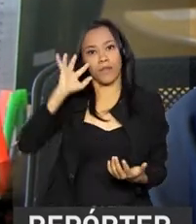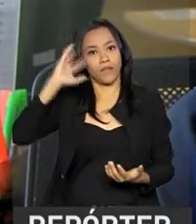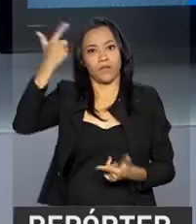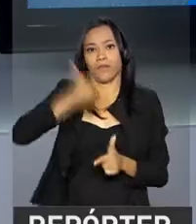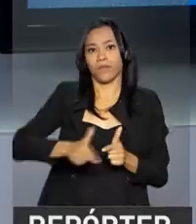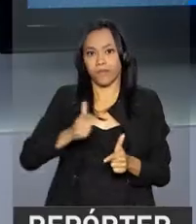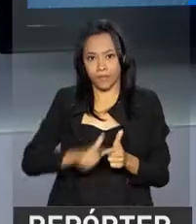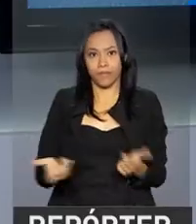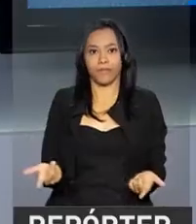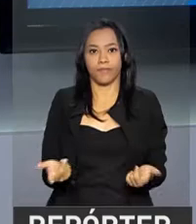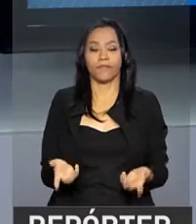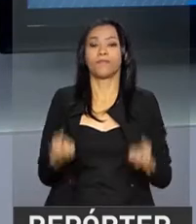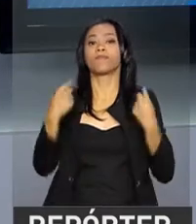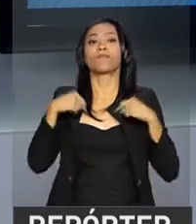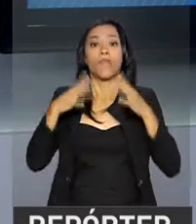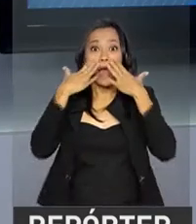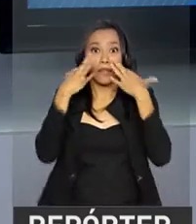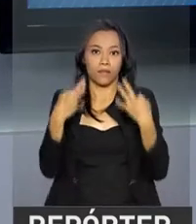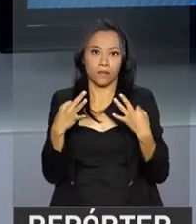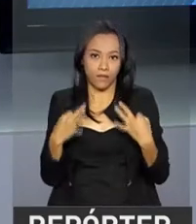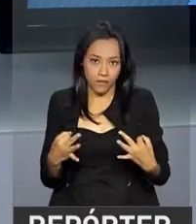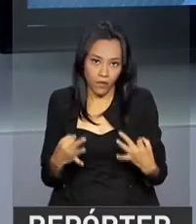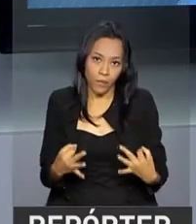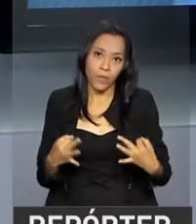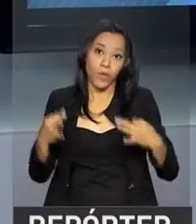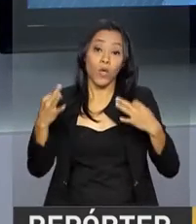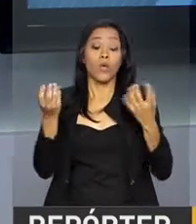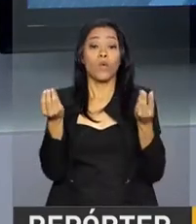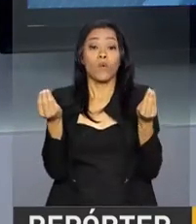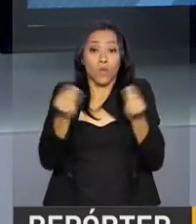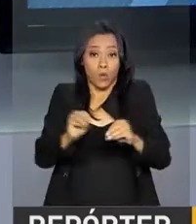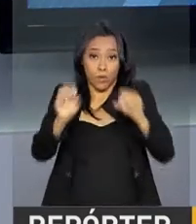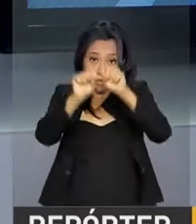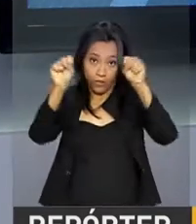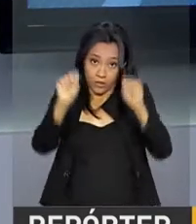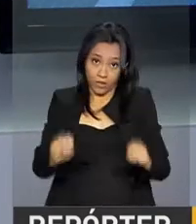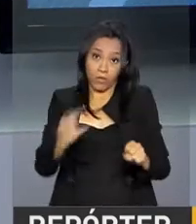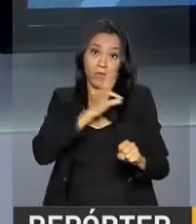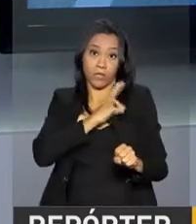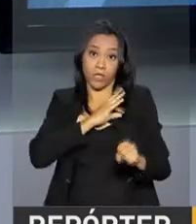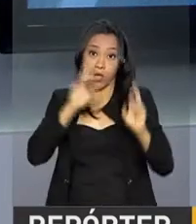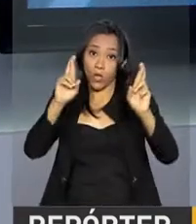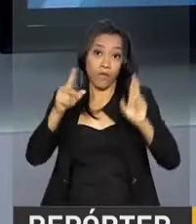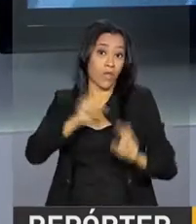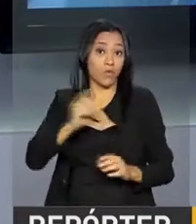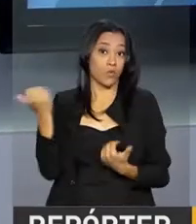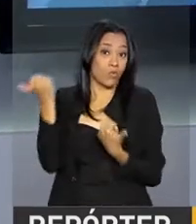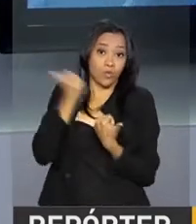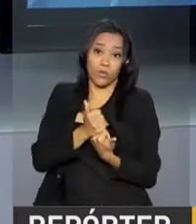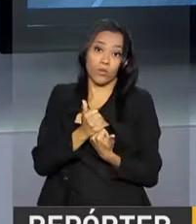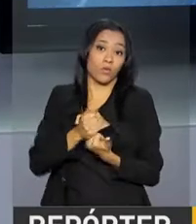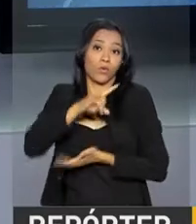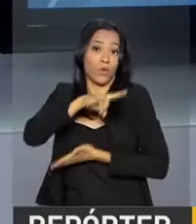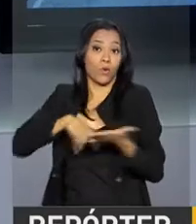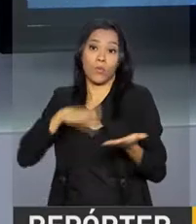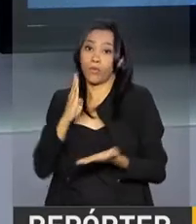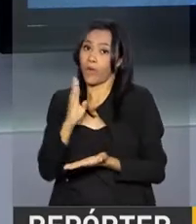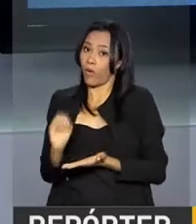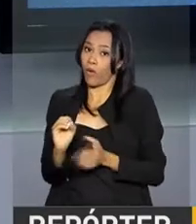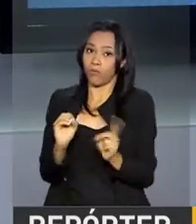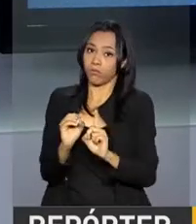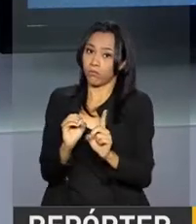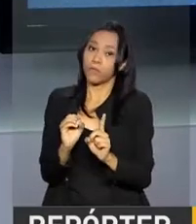polícia e atenção registro no sistema sinal da polícia rodoviária federal não substitui o boletim de ocorrência na polícia civil